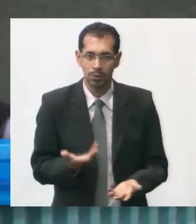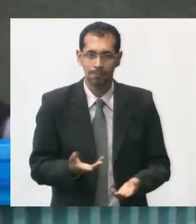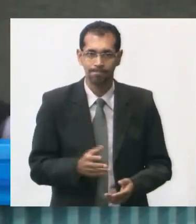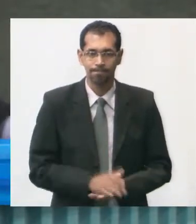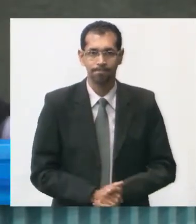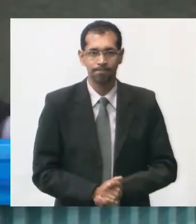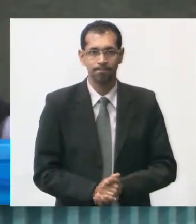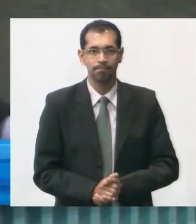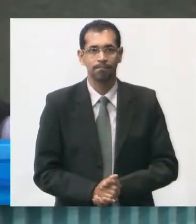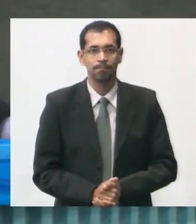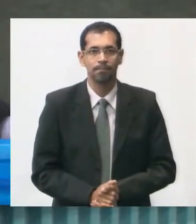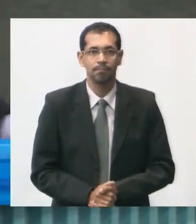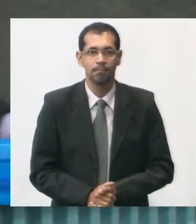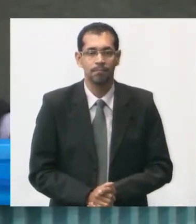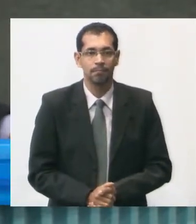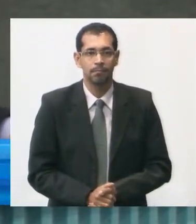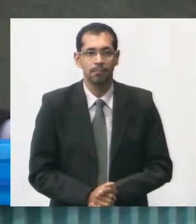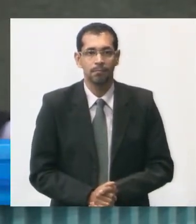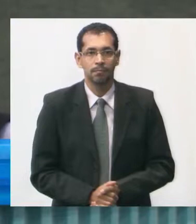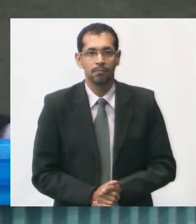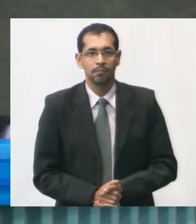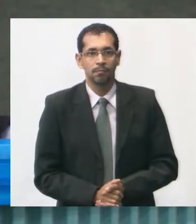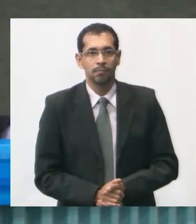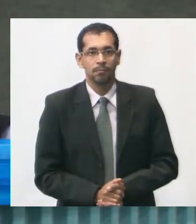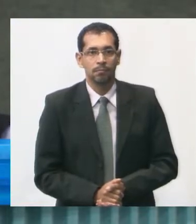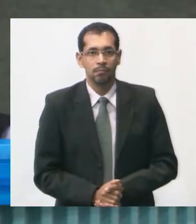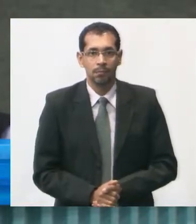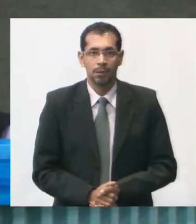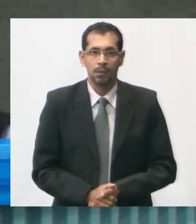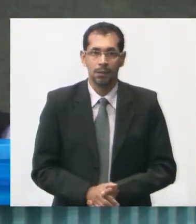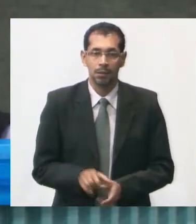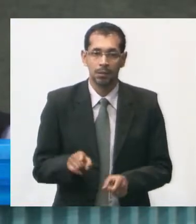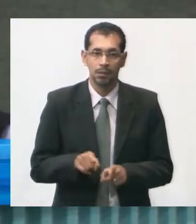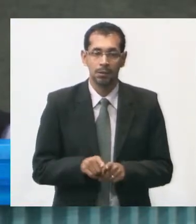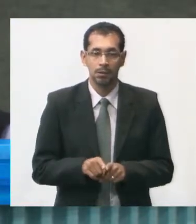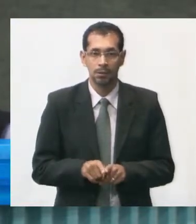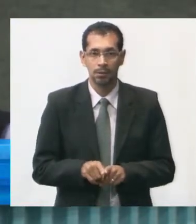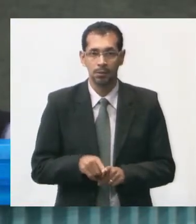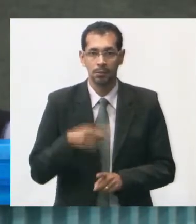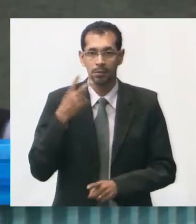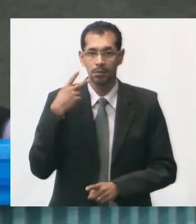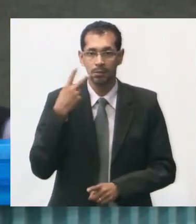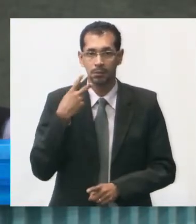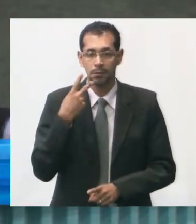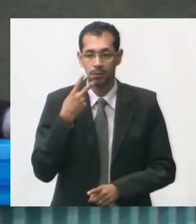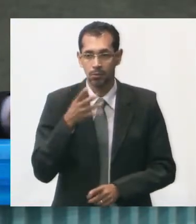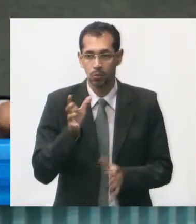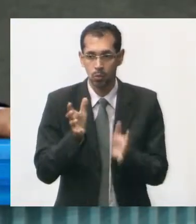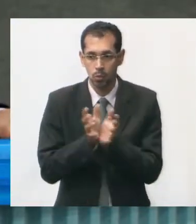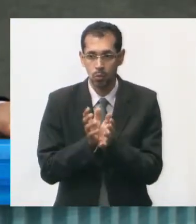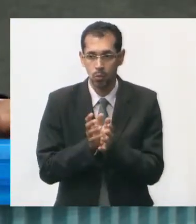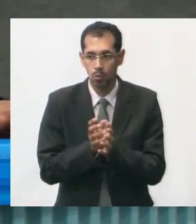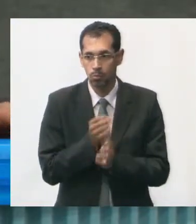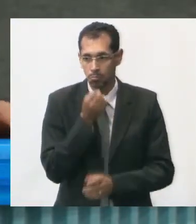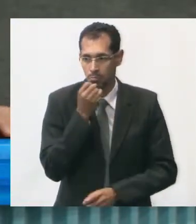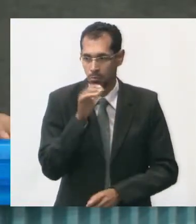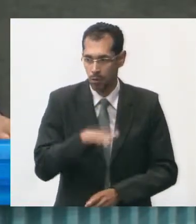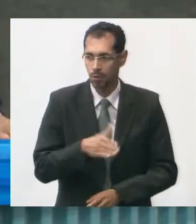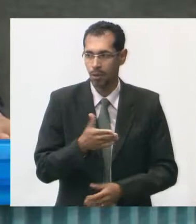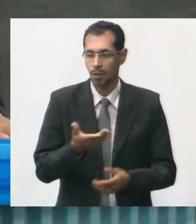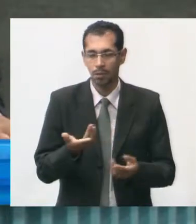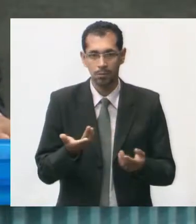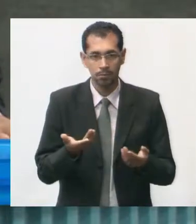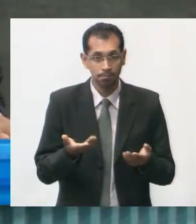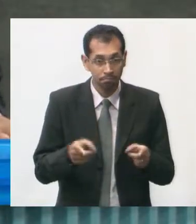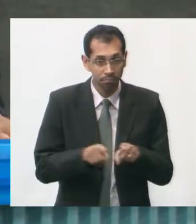lideranças presentes. Quero também dar uma boa tarde aos vereadores, assessores, o Alex,